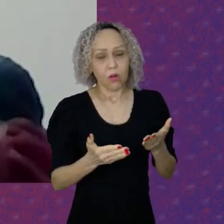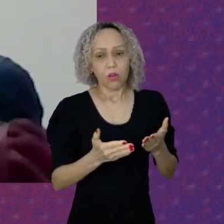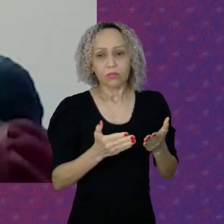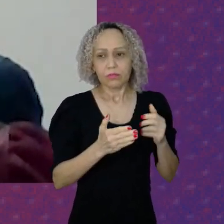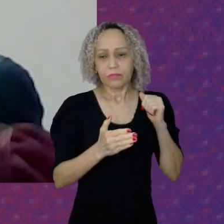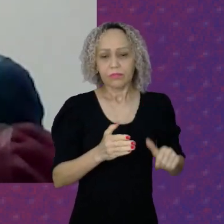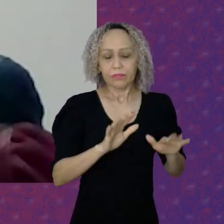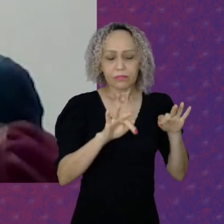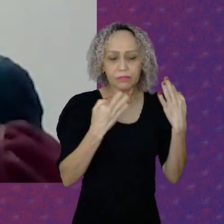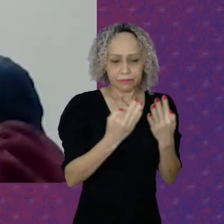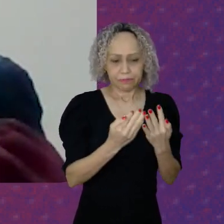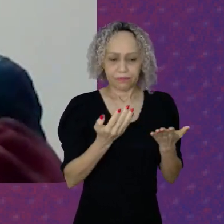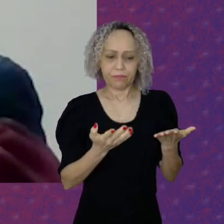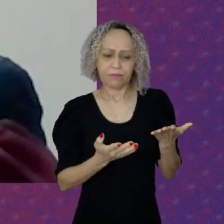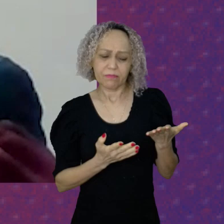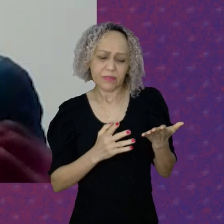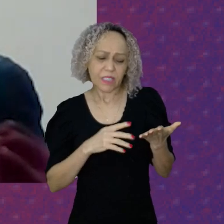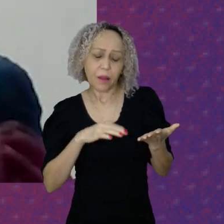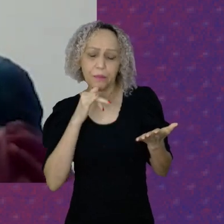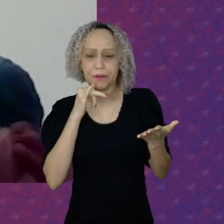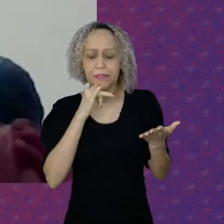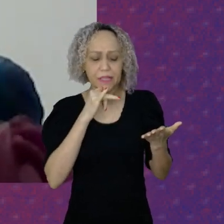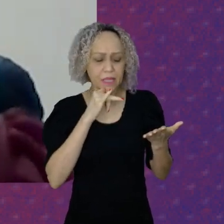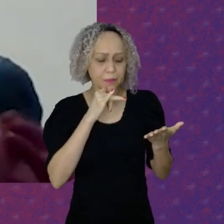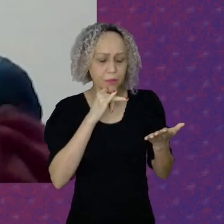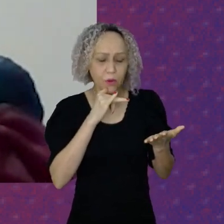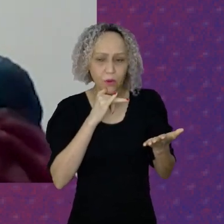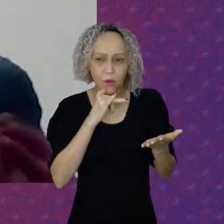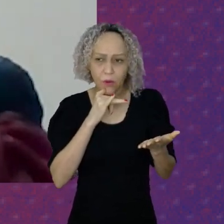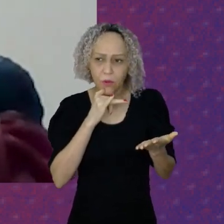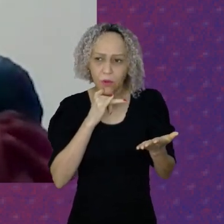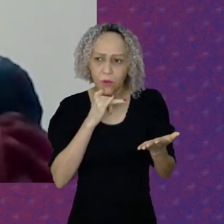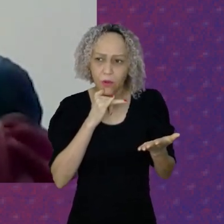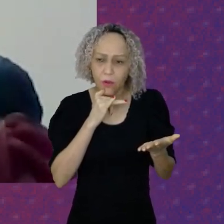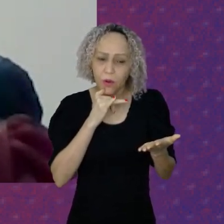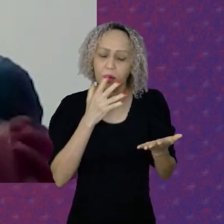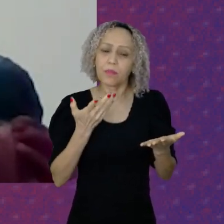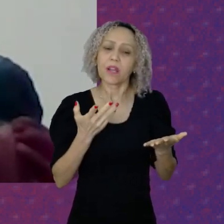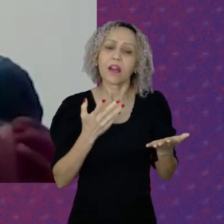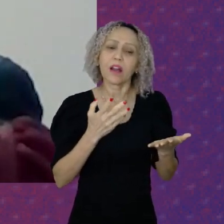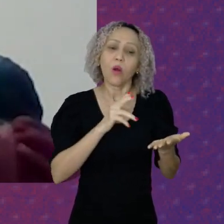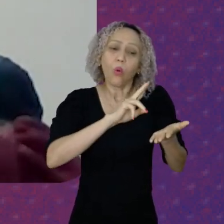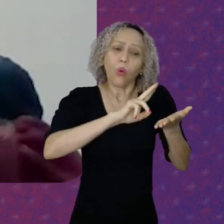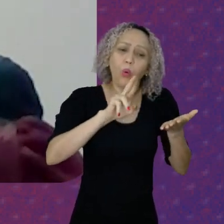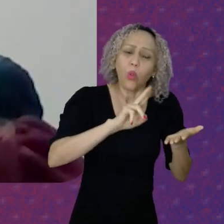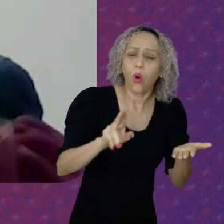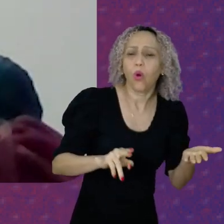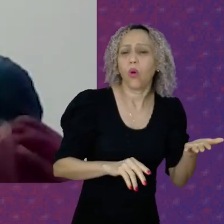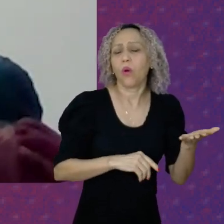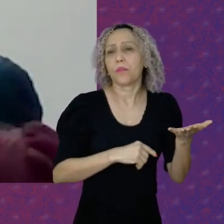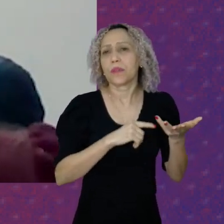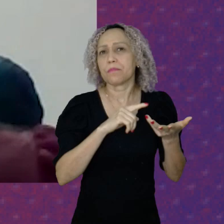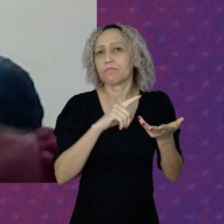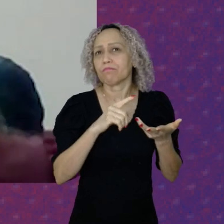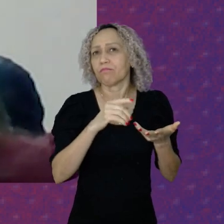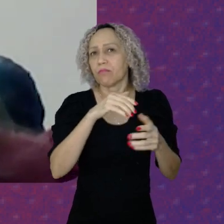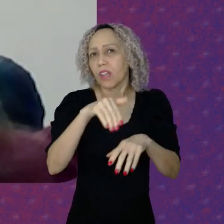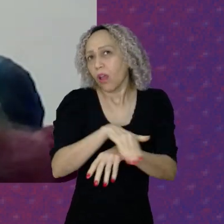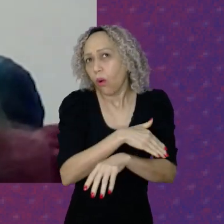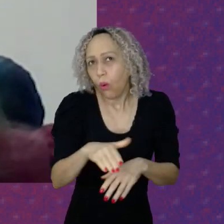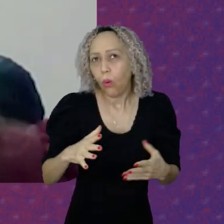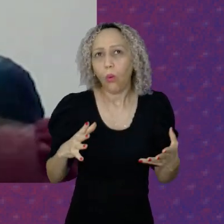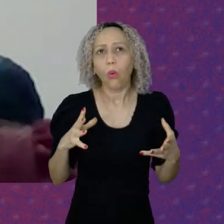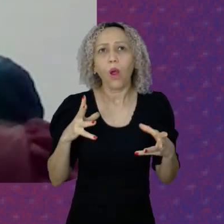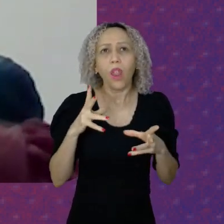a fazer a revisão de benefícios, porque, infelizmente, a mudança ocorrida no governo